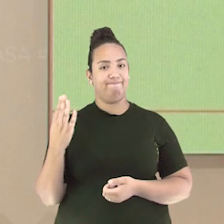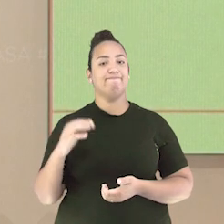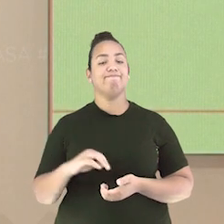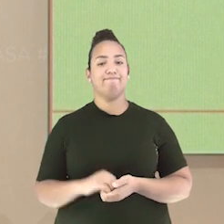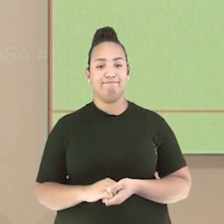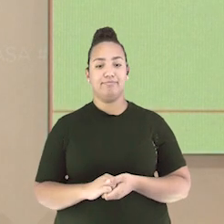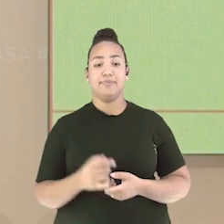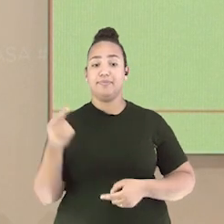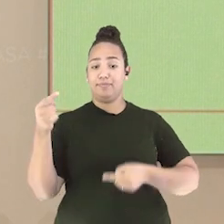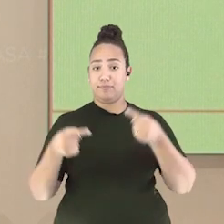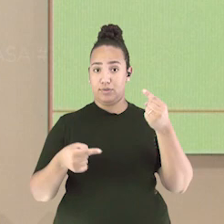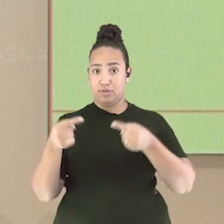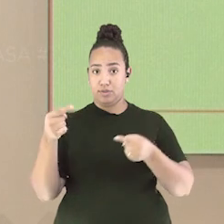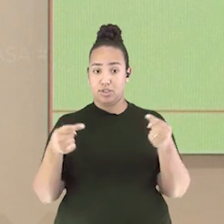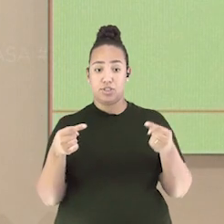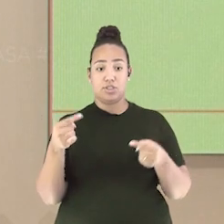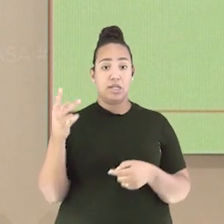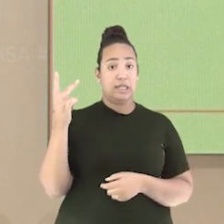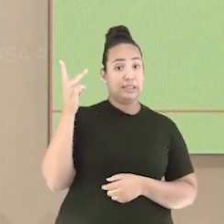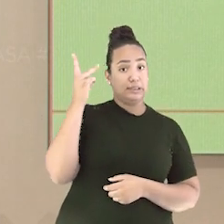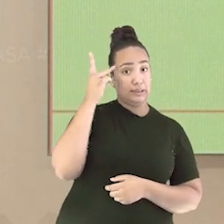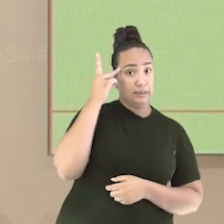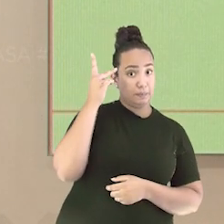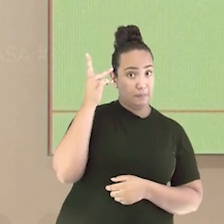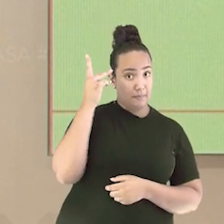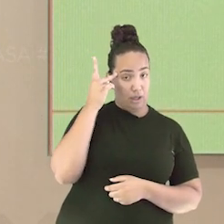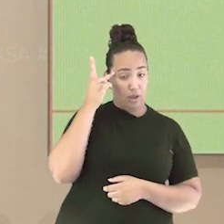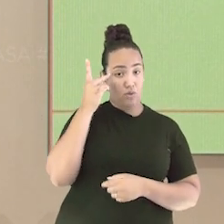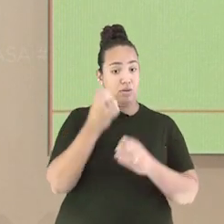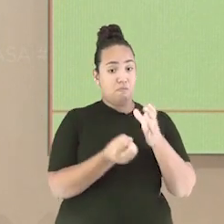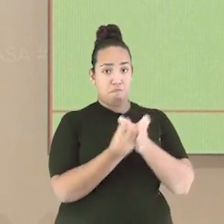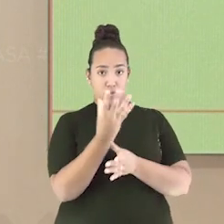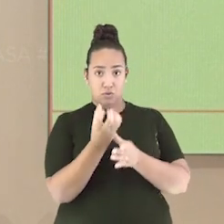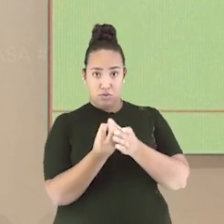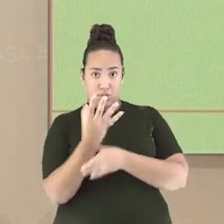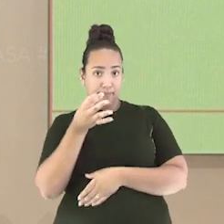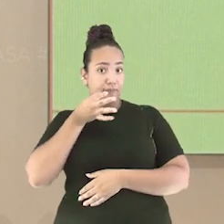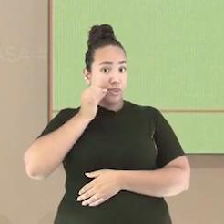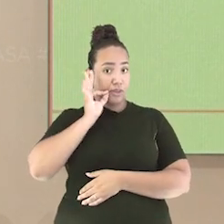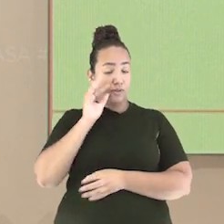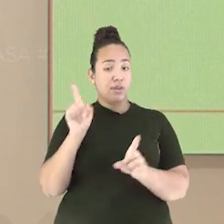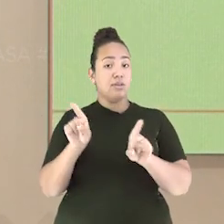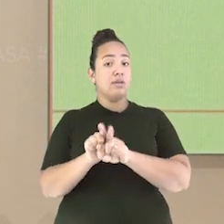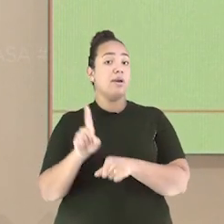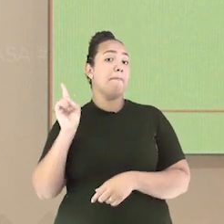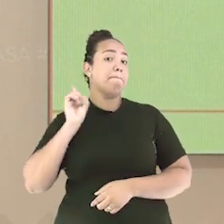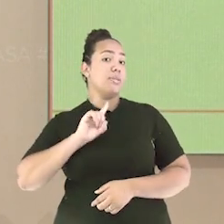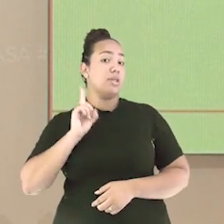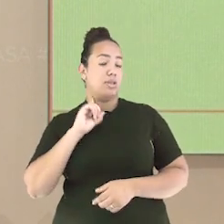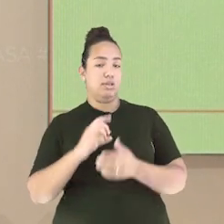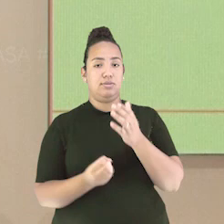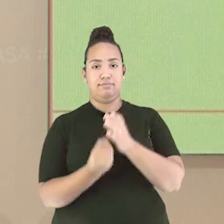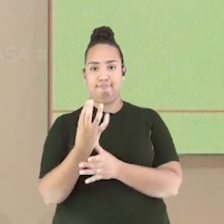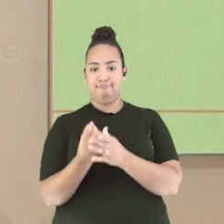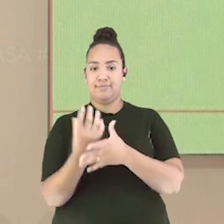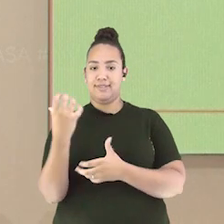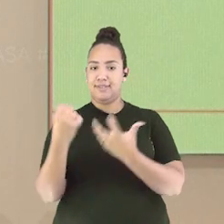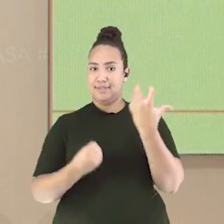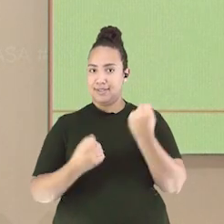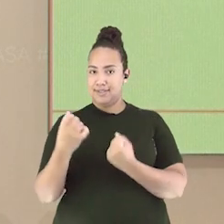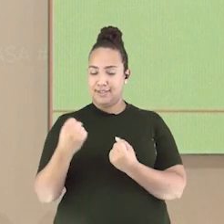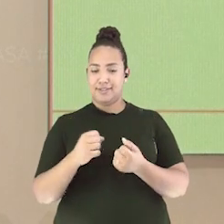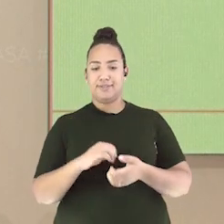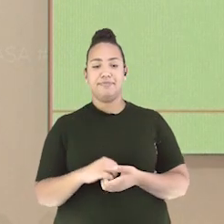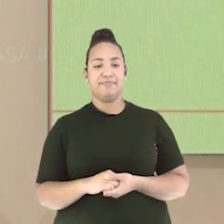Falso. Essa política foi entre os estados de São Paulo, que era grande produtor de café, e Minas Gerais, grande produtor